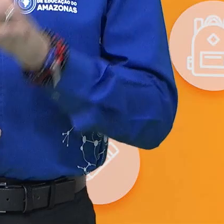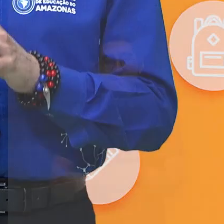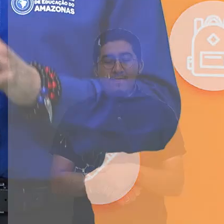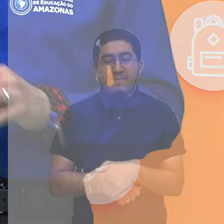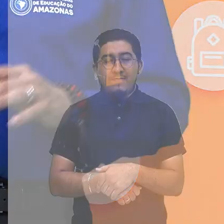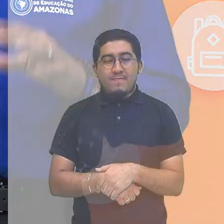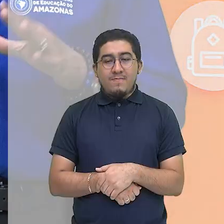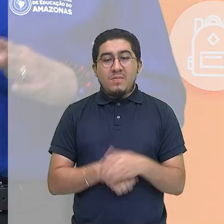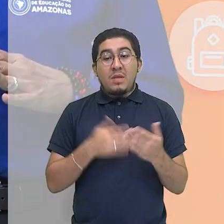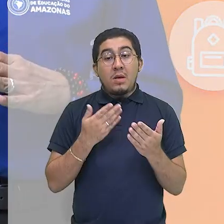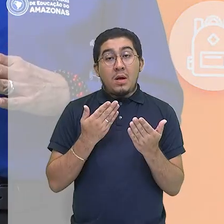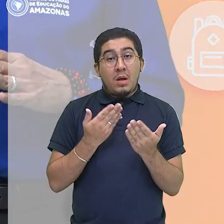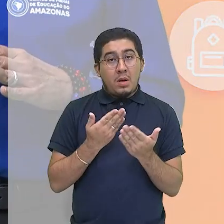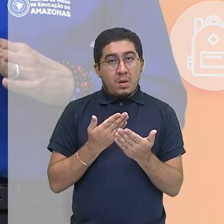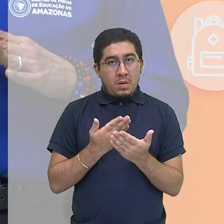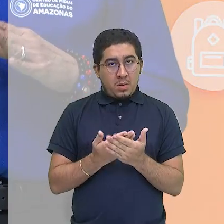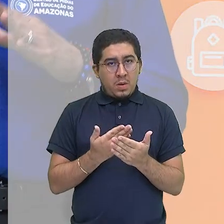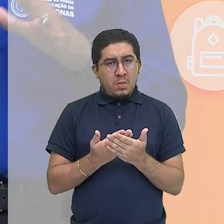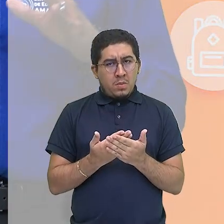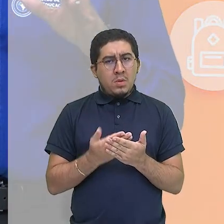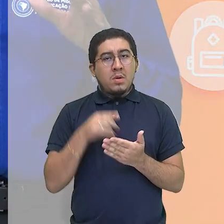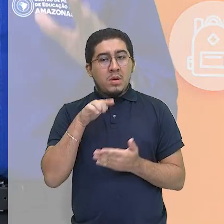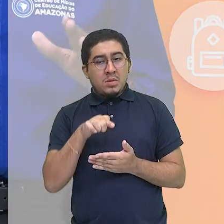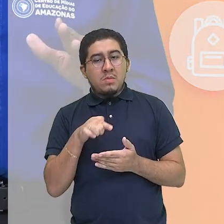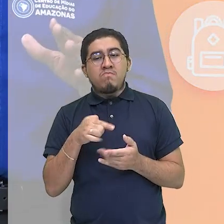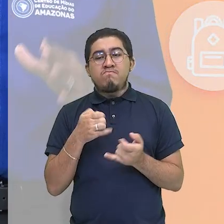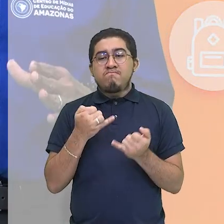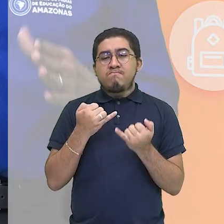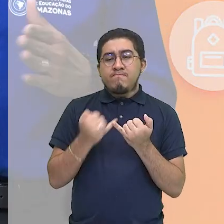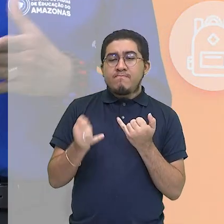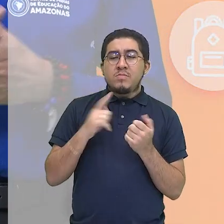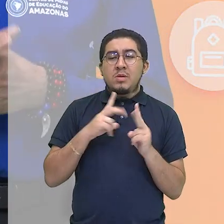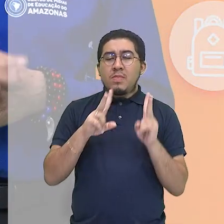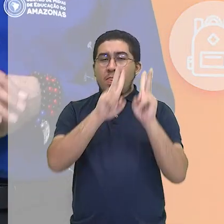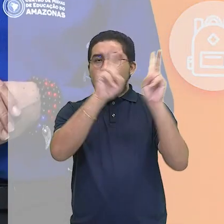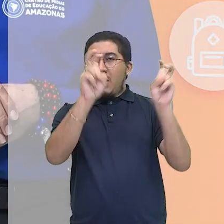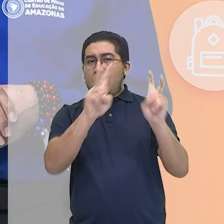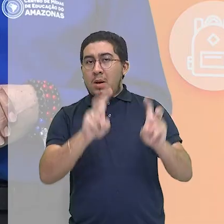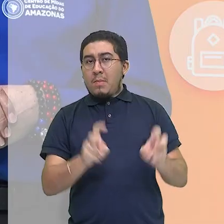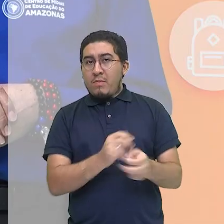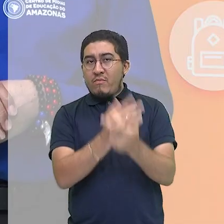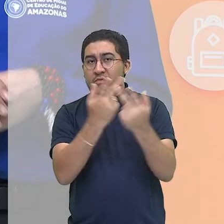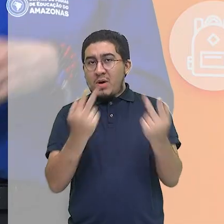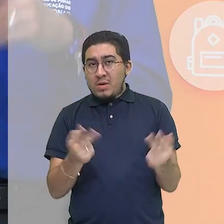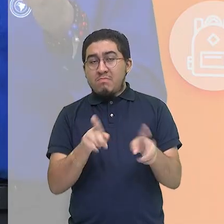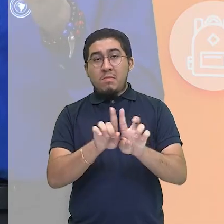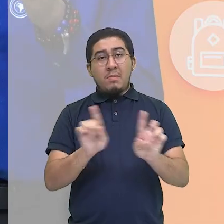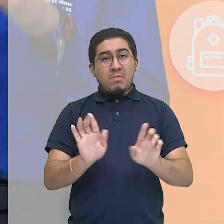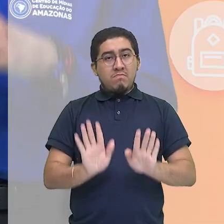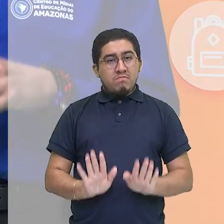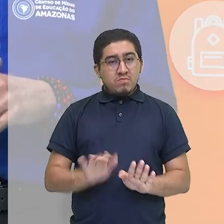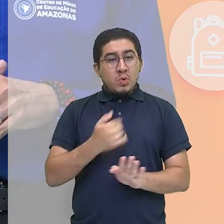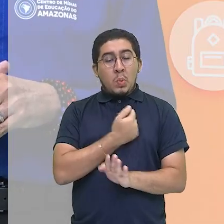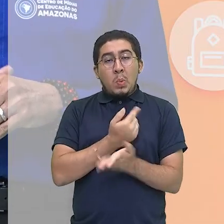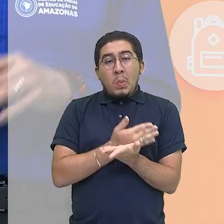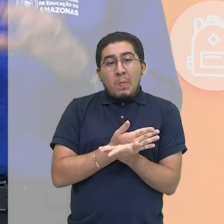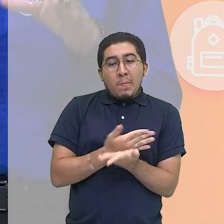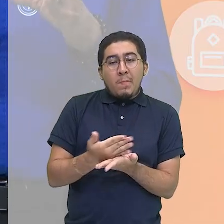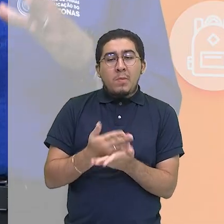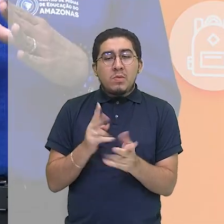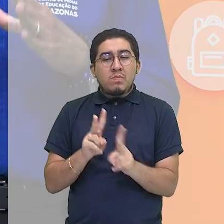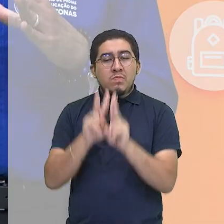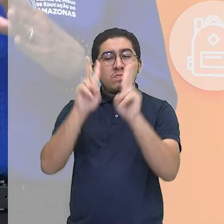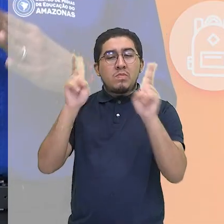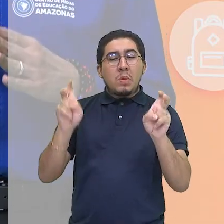Dentro desta aula, que nos parece ser multitemática, vamos iniciar com a seguinte questão: